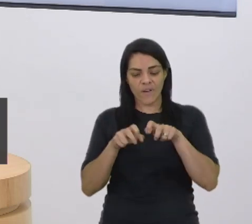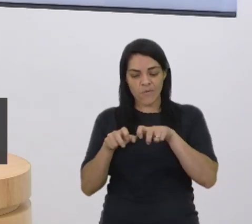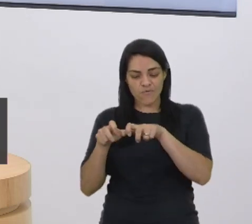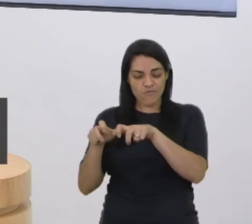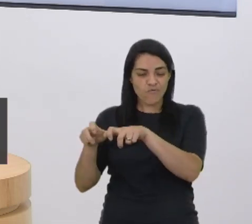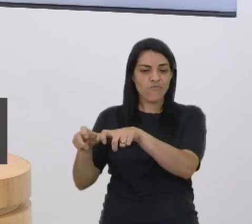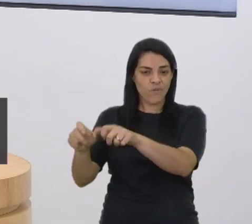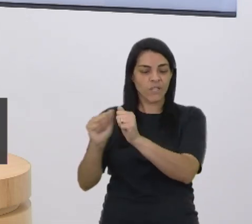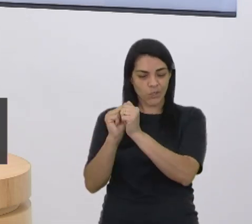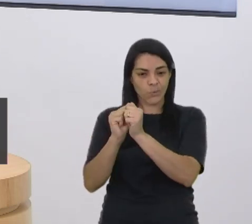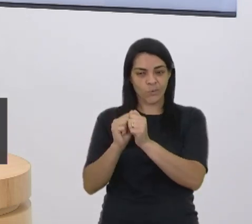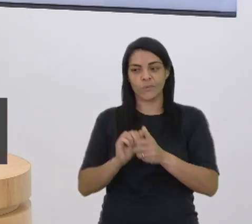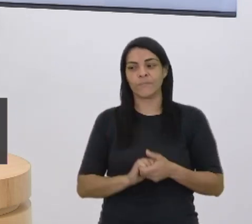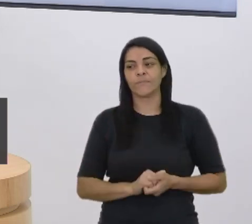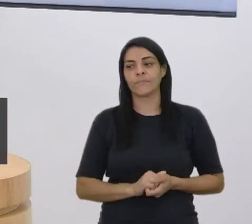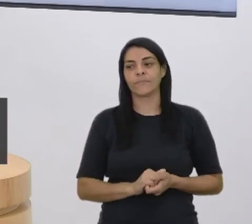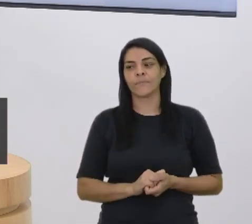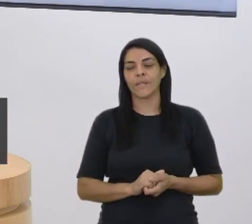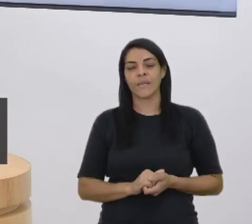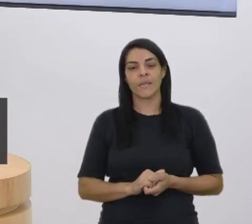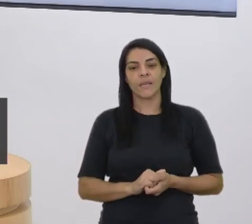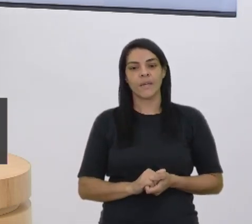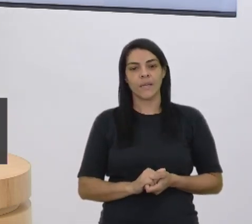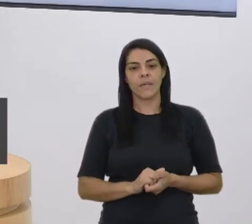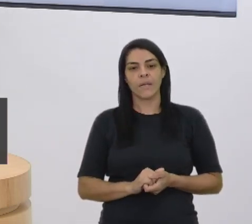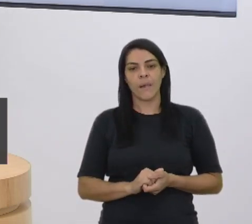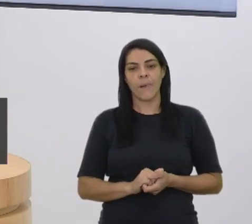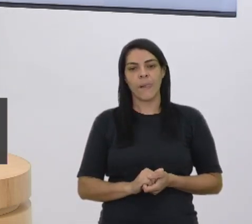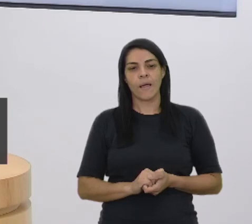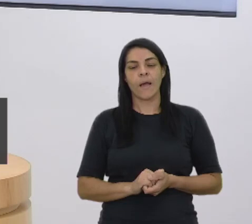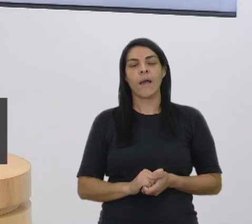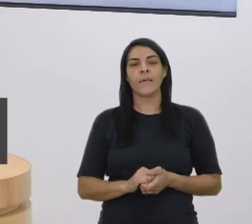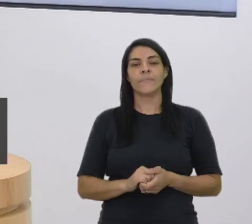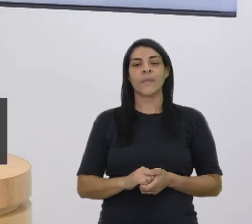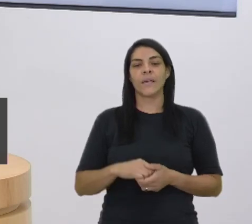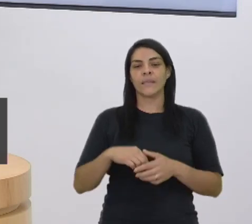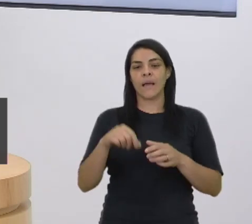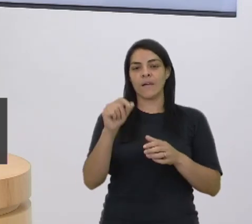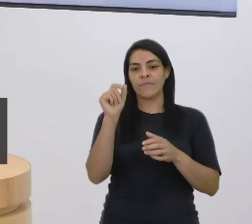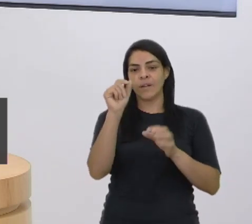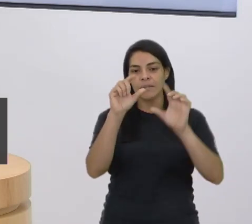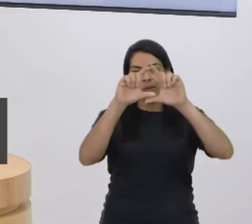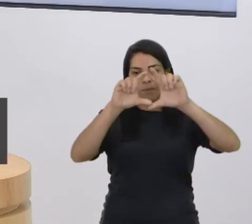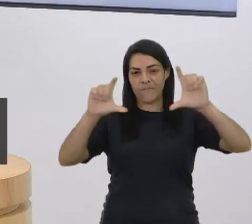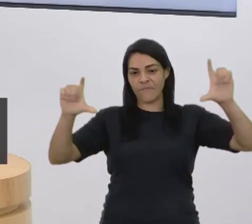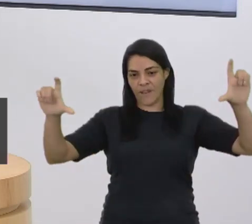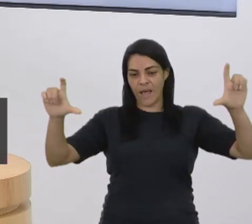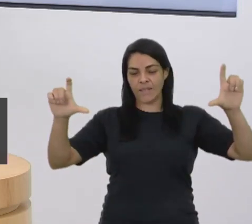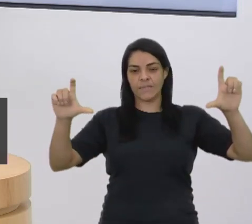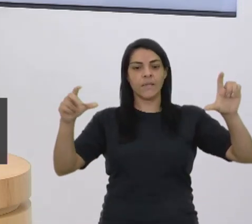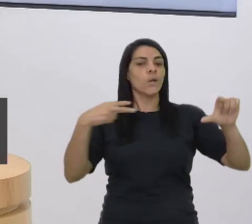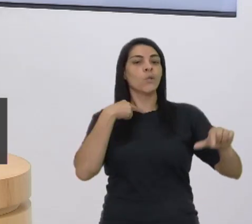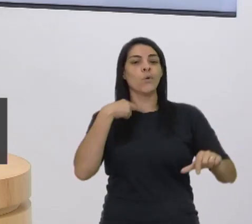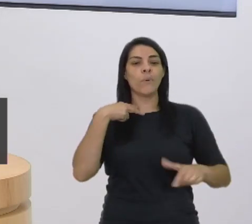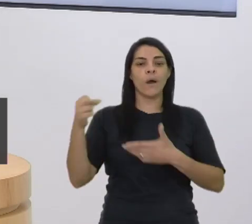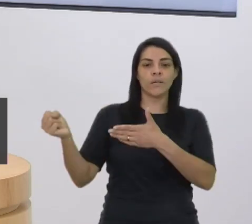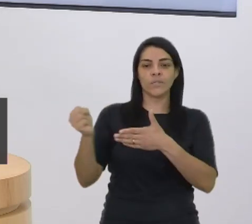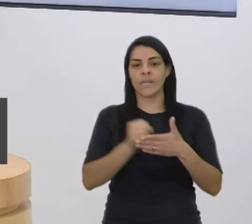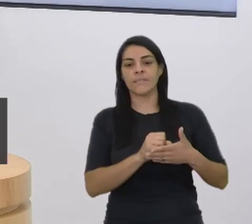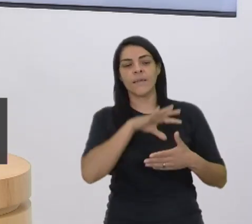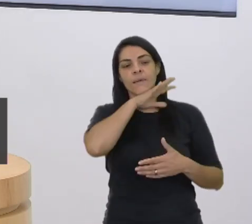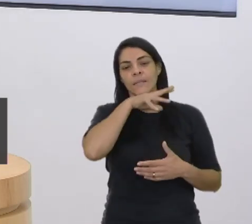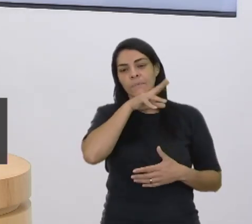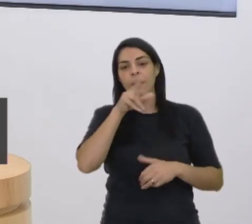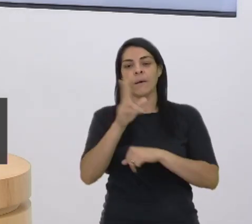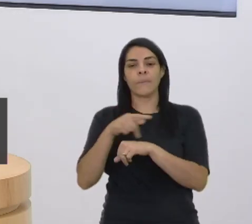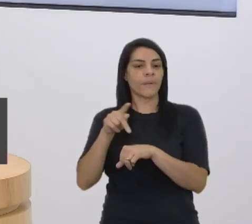sapo. E aí tava bem grande escrito, não pode trazer animais, blá, blá, blá, pro país. Mas isso